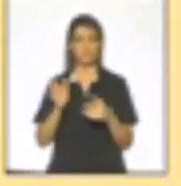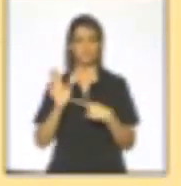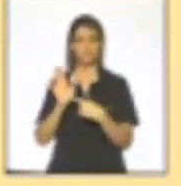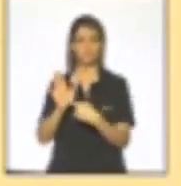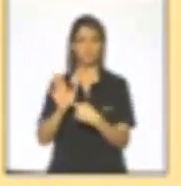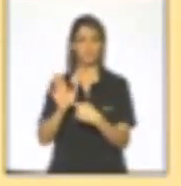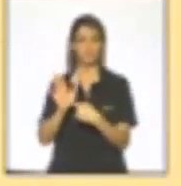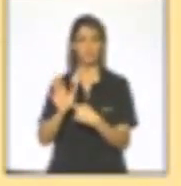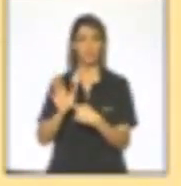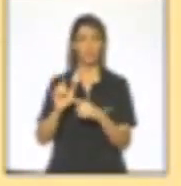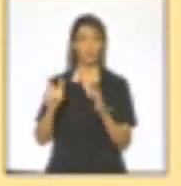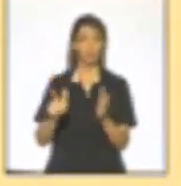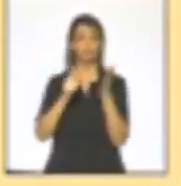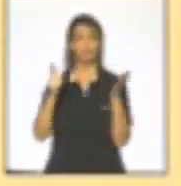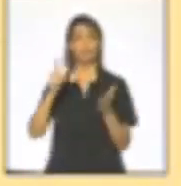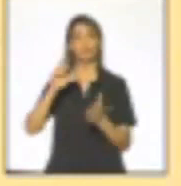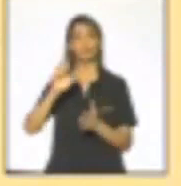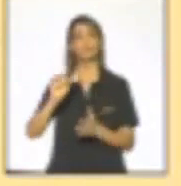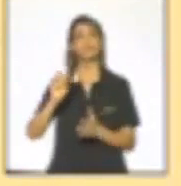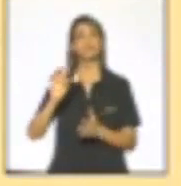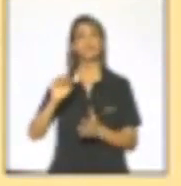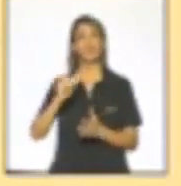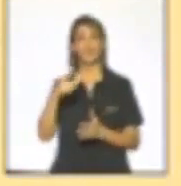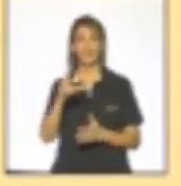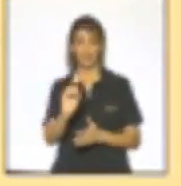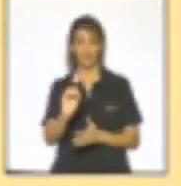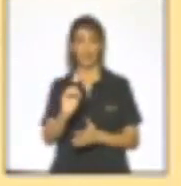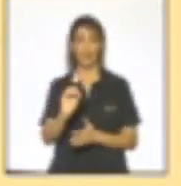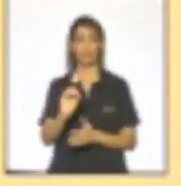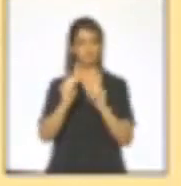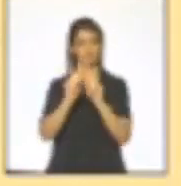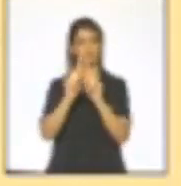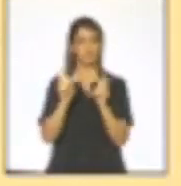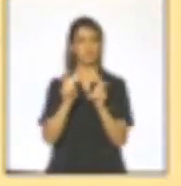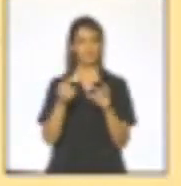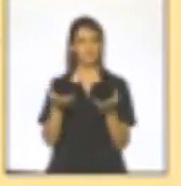matéria no Estadão sobre o assunto.